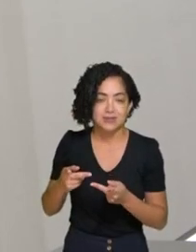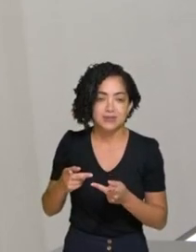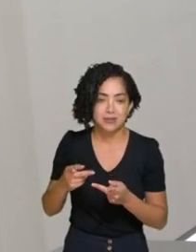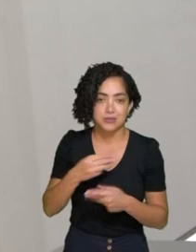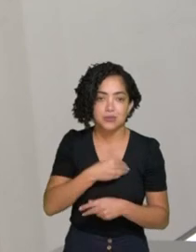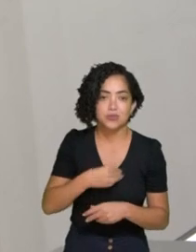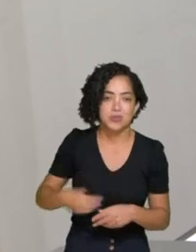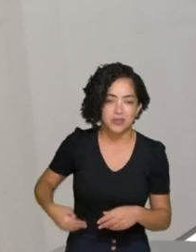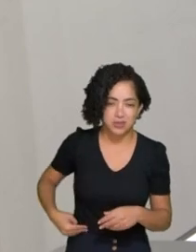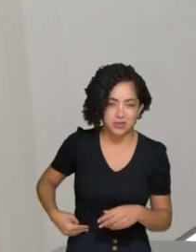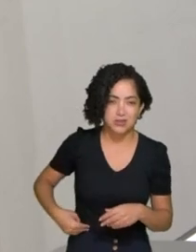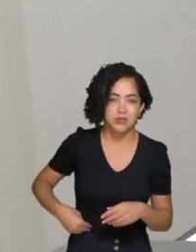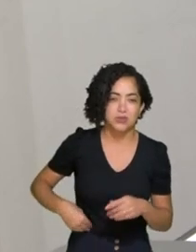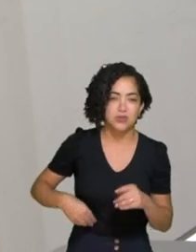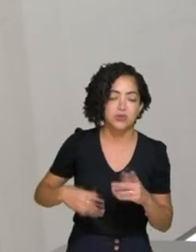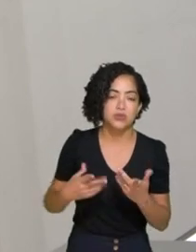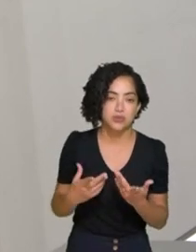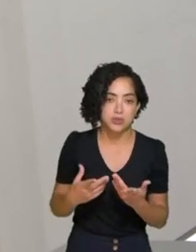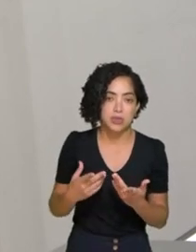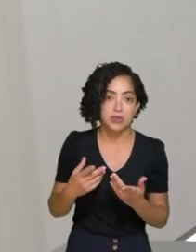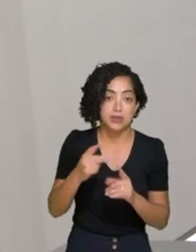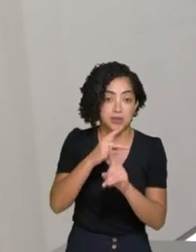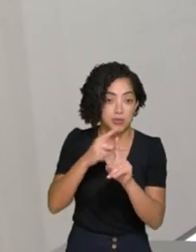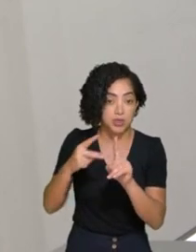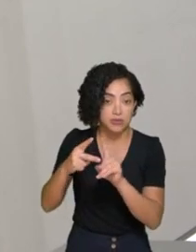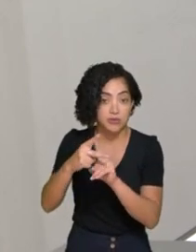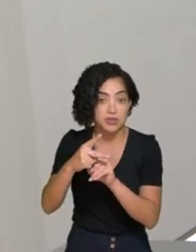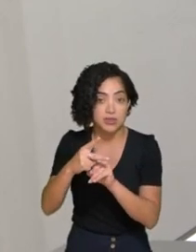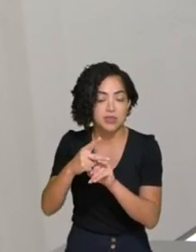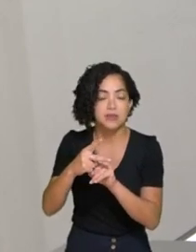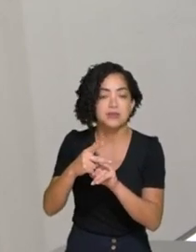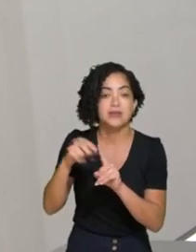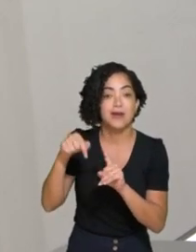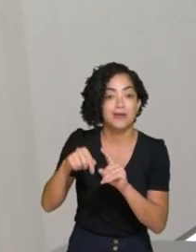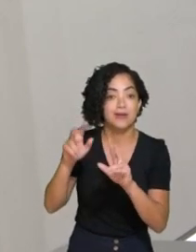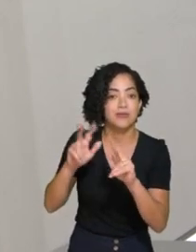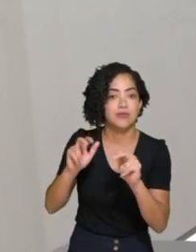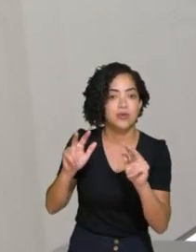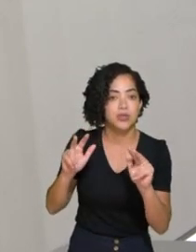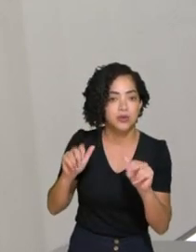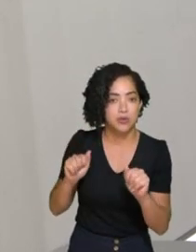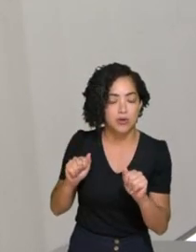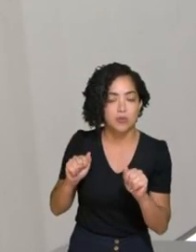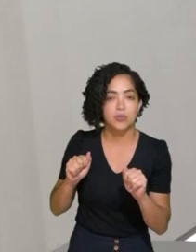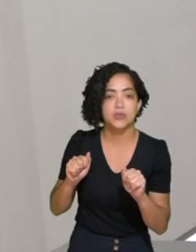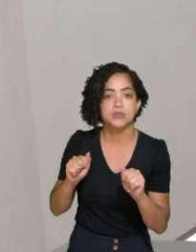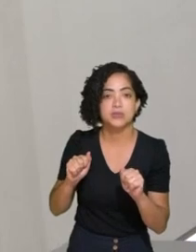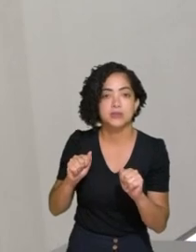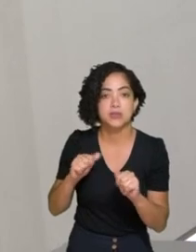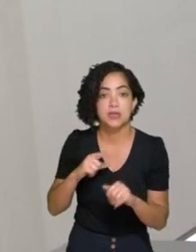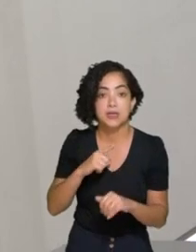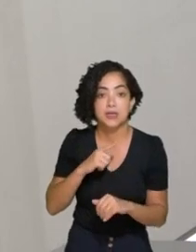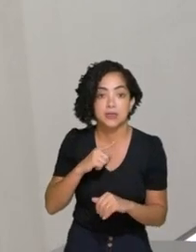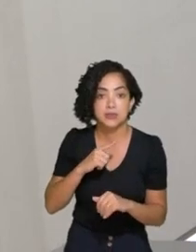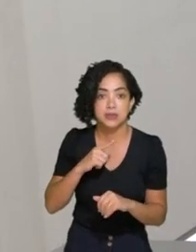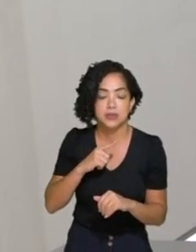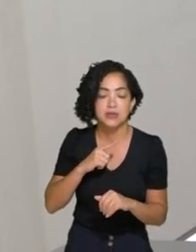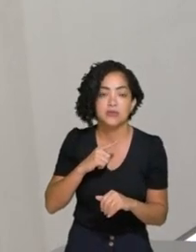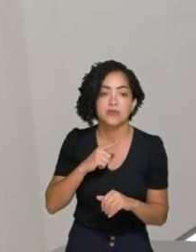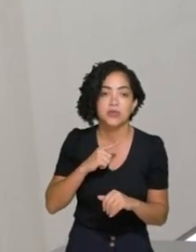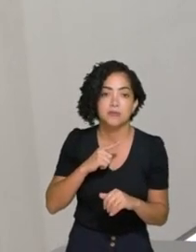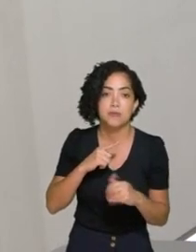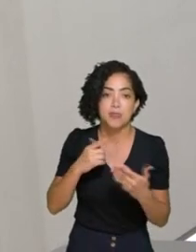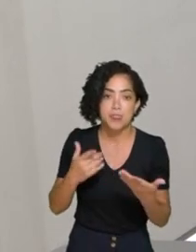Previdência Social, o ministro Carlos Lupe, aqui em Florianópolis, onde ele teve num ato